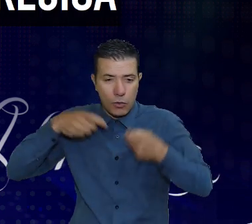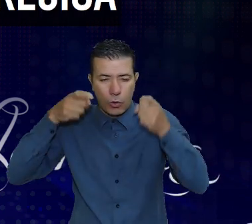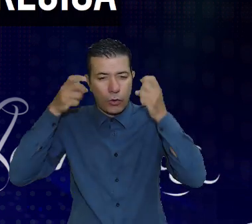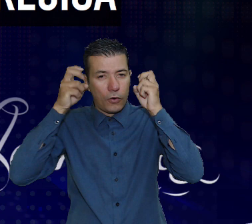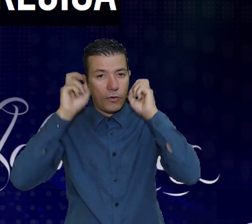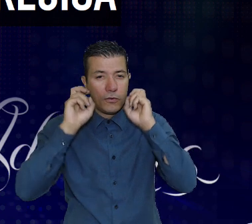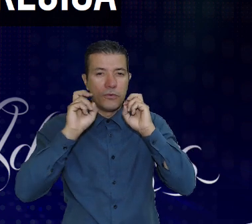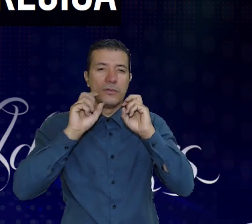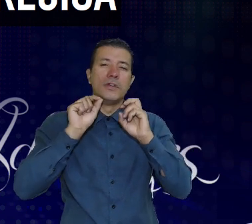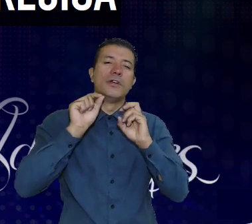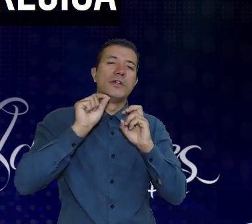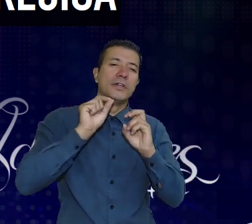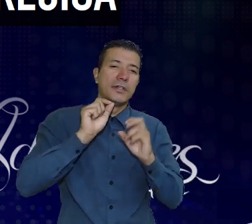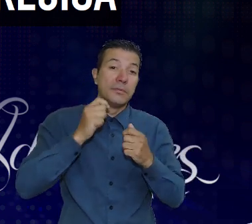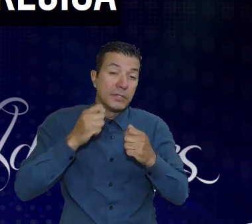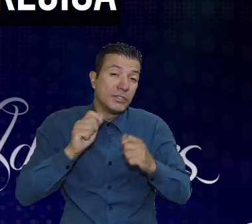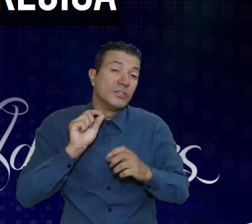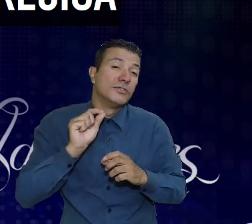ovelha que